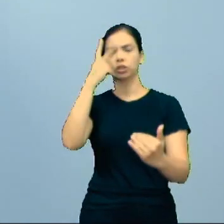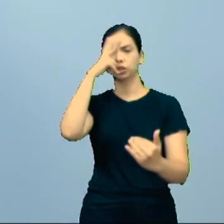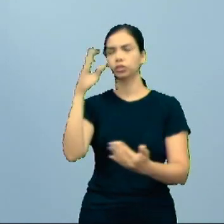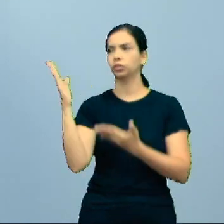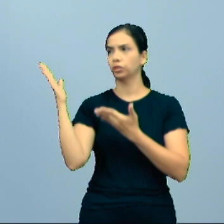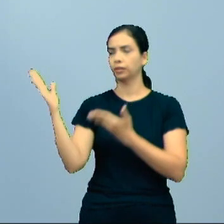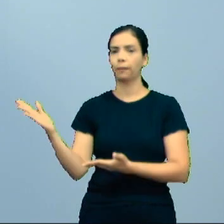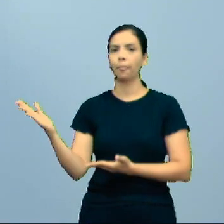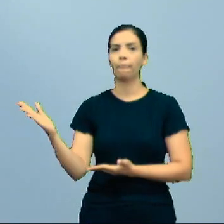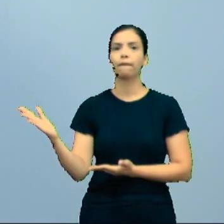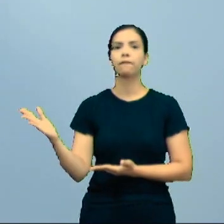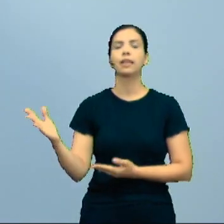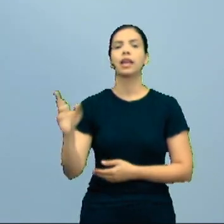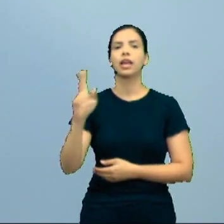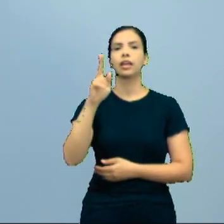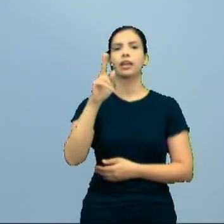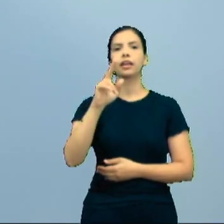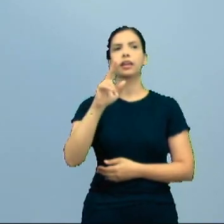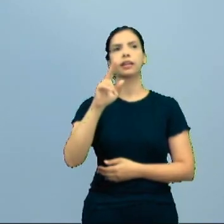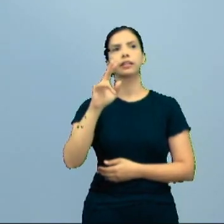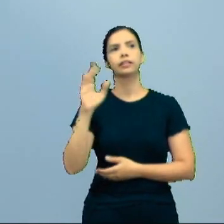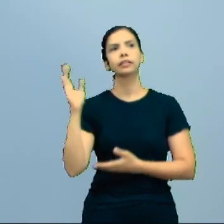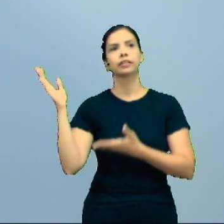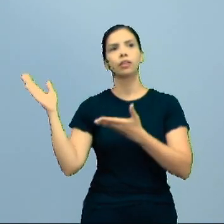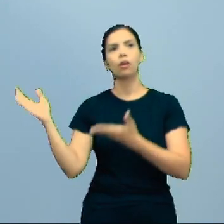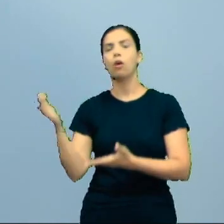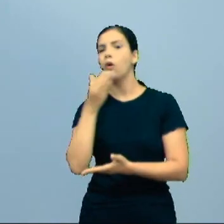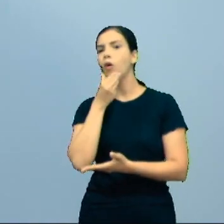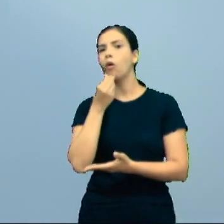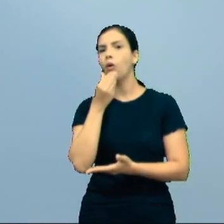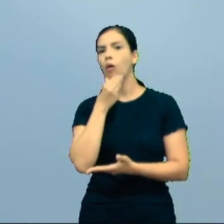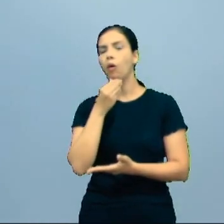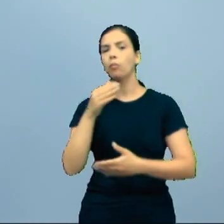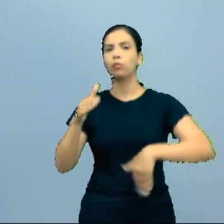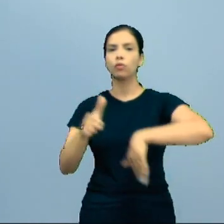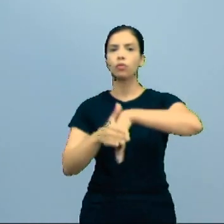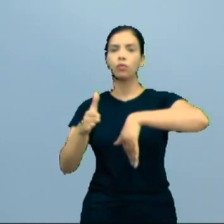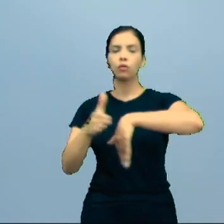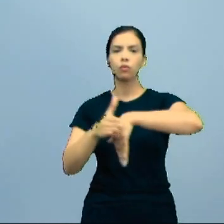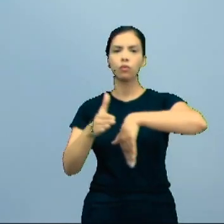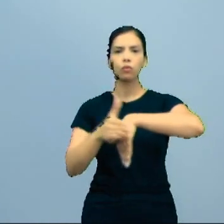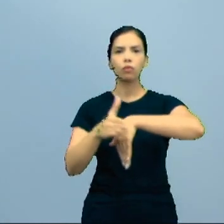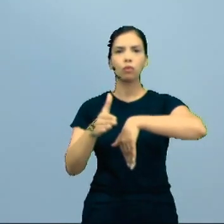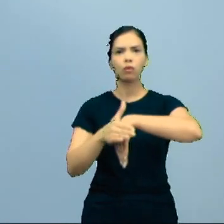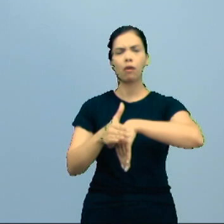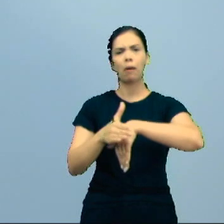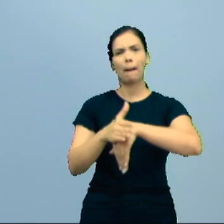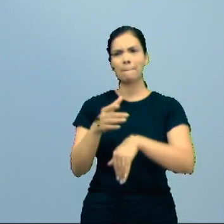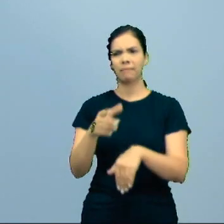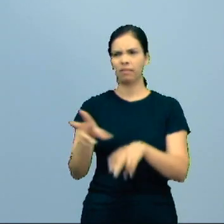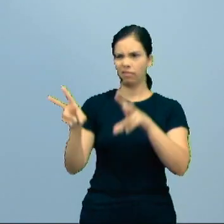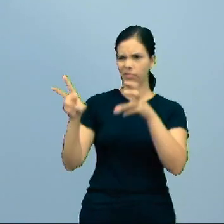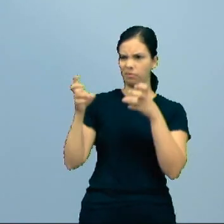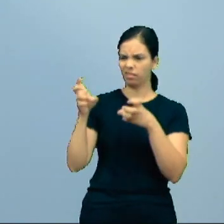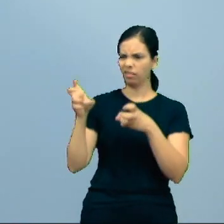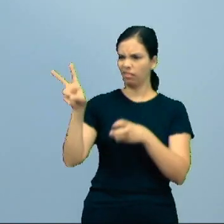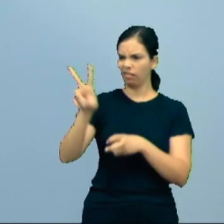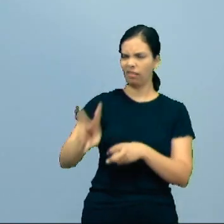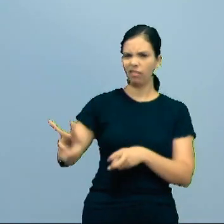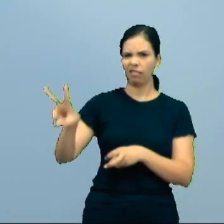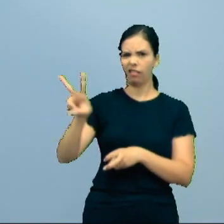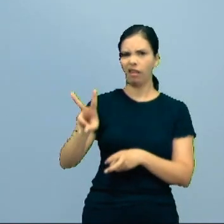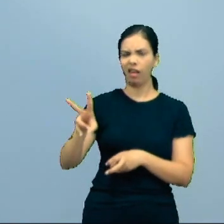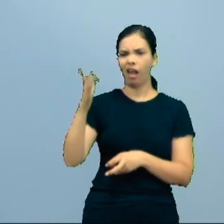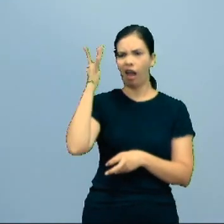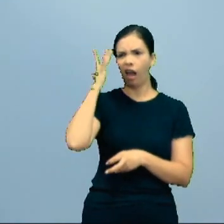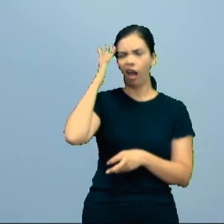de futebol Richarlison, também, que já sofreu muito preconceito por possuir trejeitos do que é considerado homossexual na nossa sociedade. Mesmo sem o